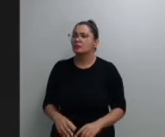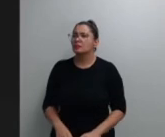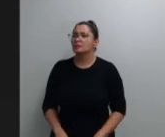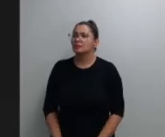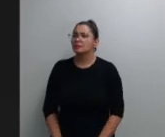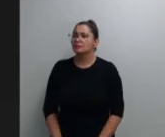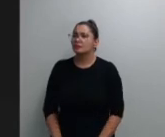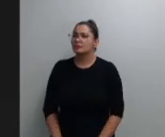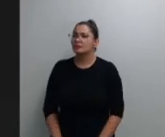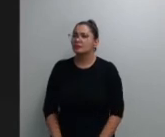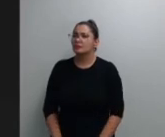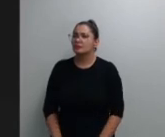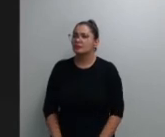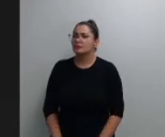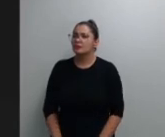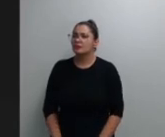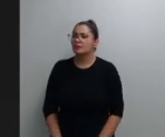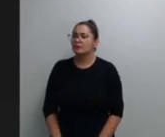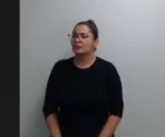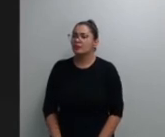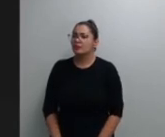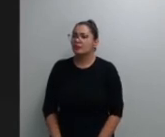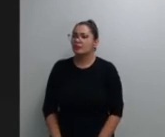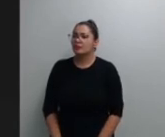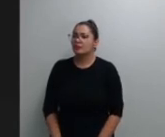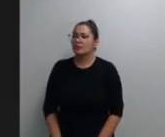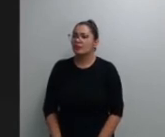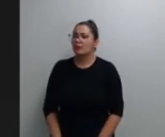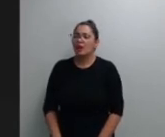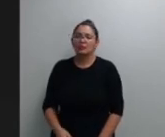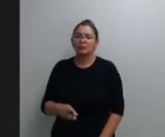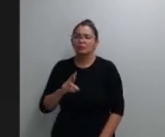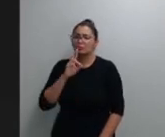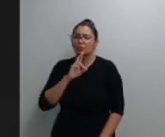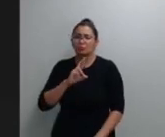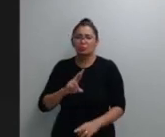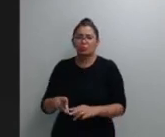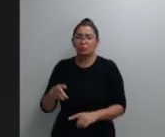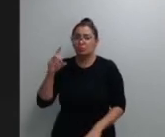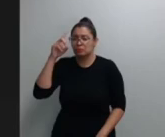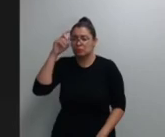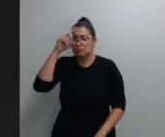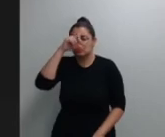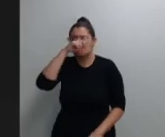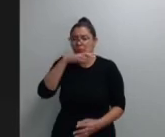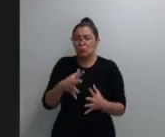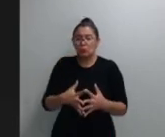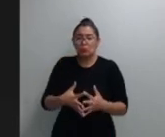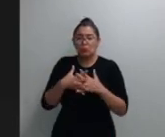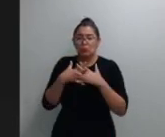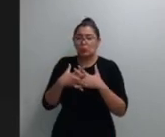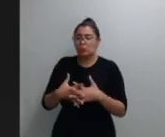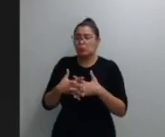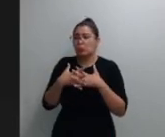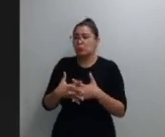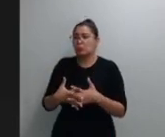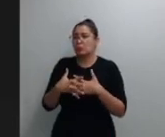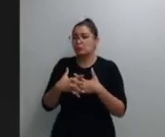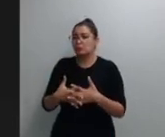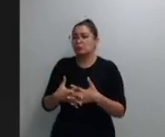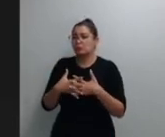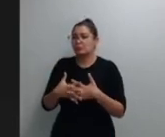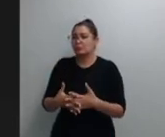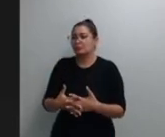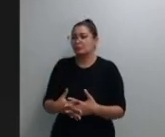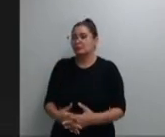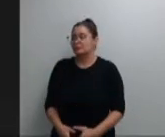esse caso está um pouco complicado porque há decisões de ambas eu registro eu registro isso não mas